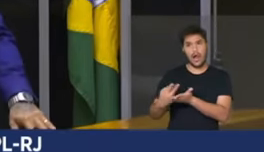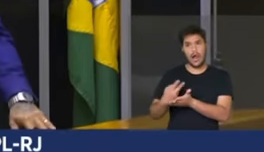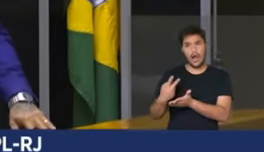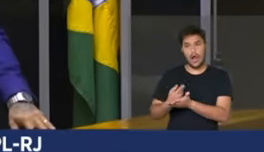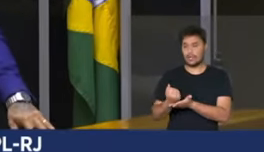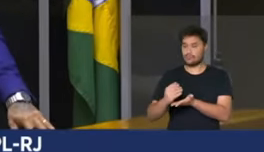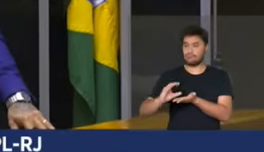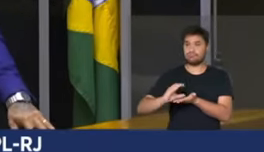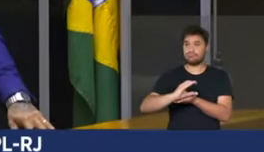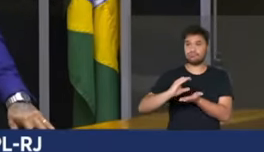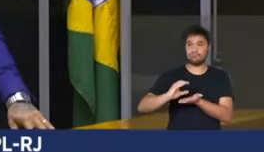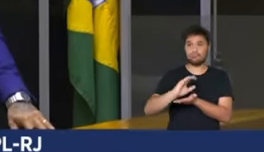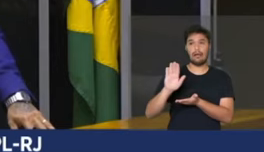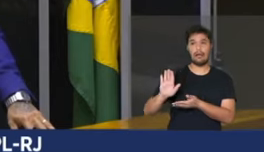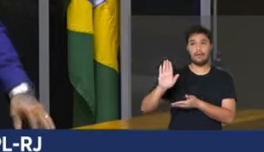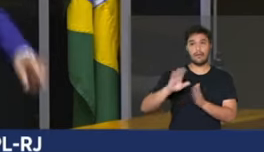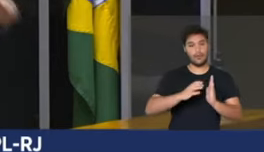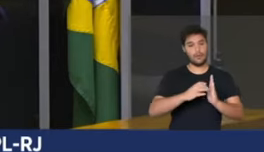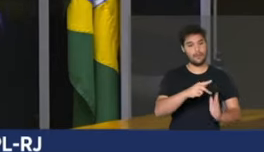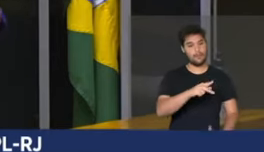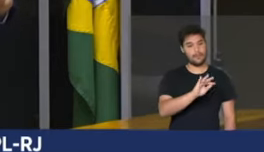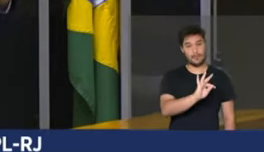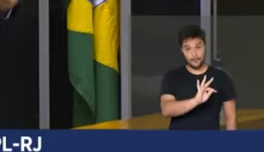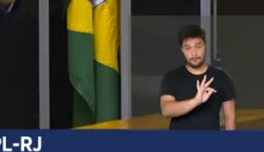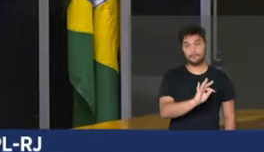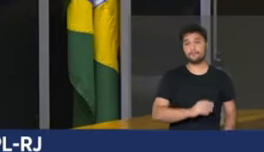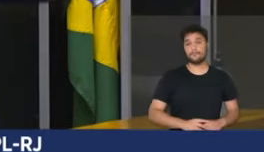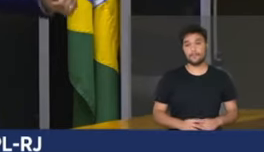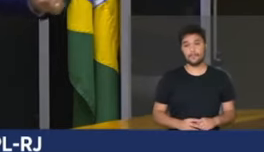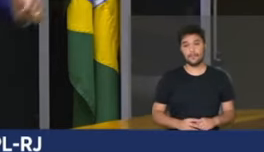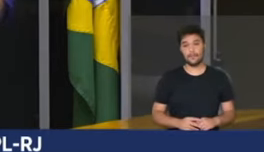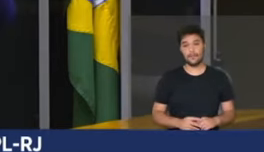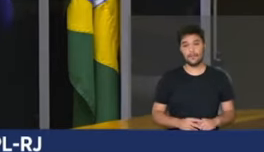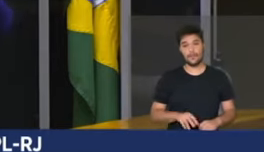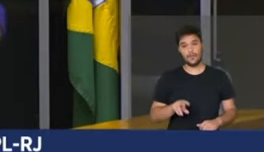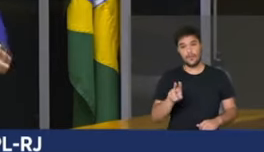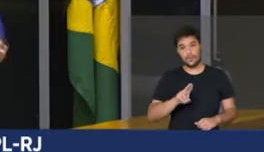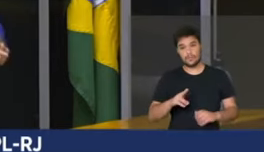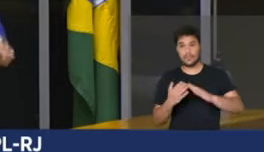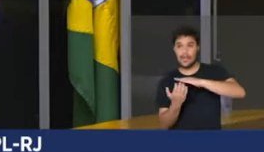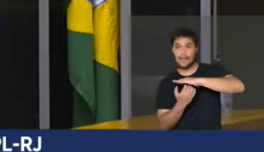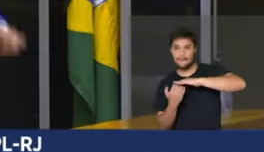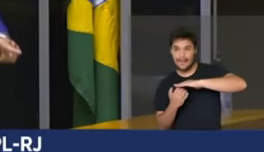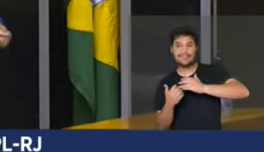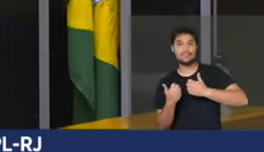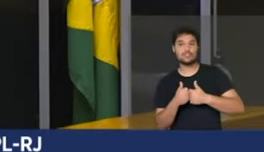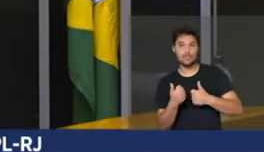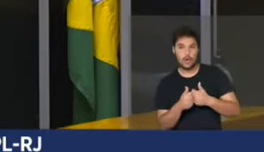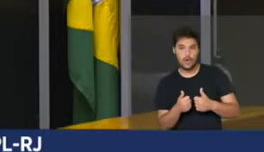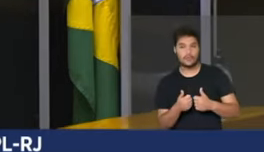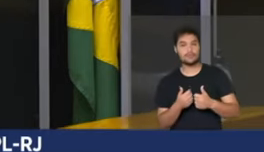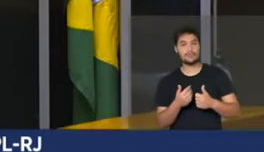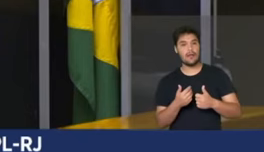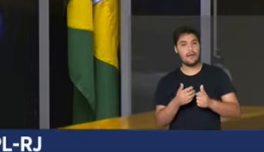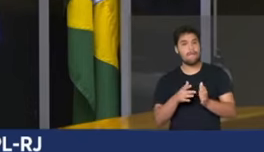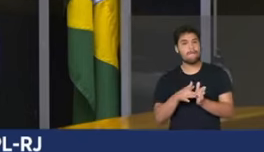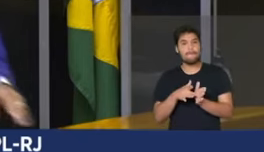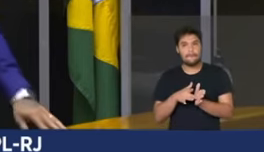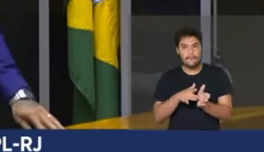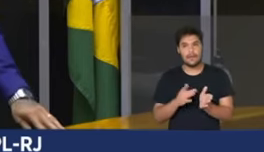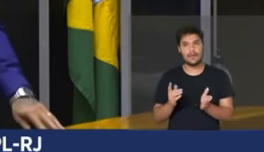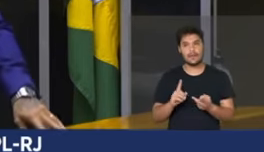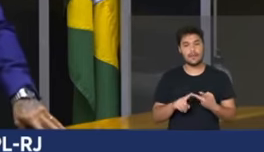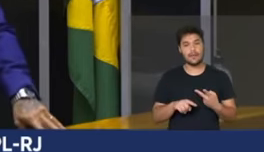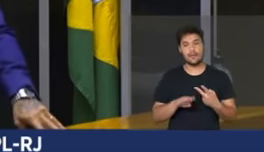de campanhas de petistas e que era através de empresas de ônibus, empresas de transporte pirata e